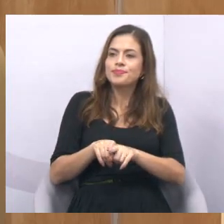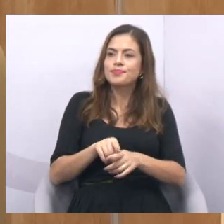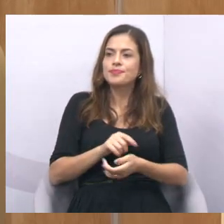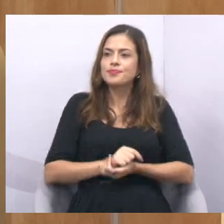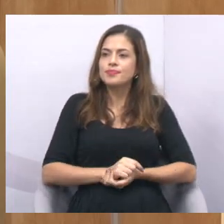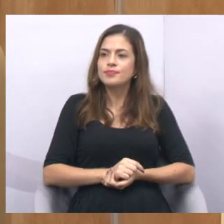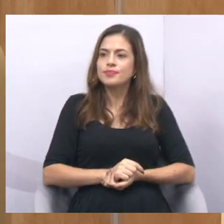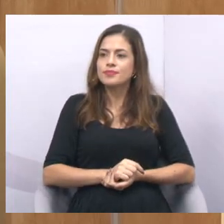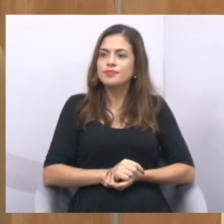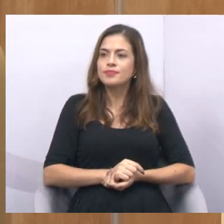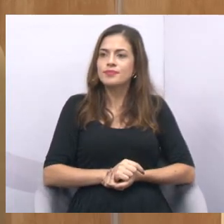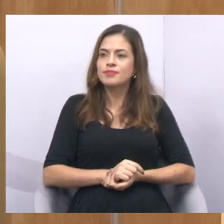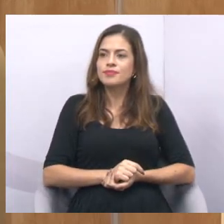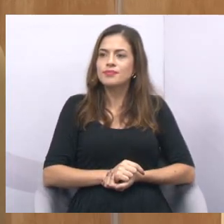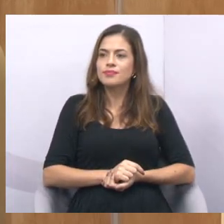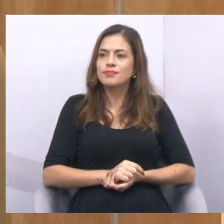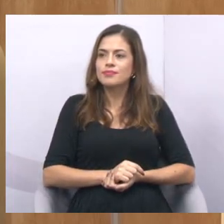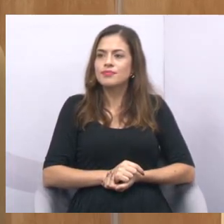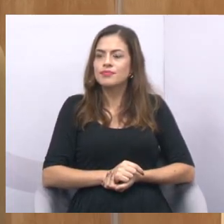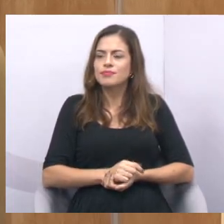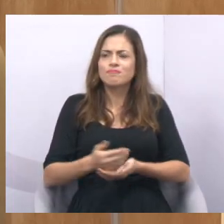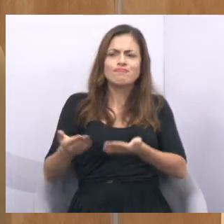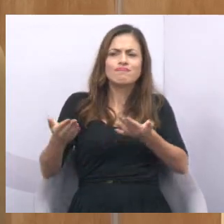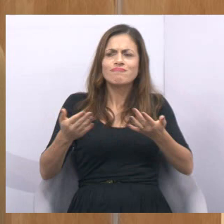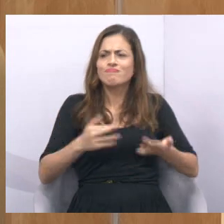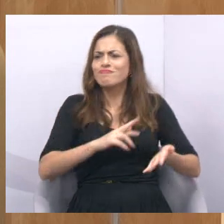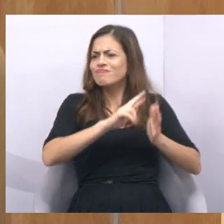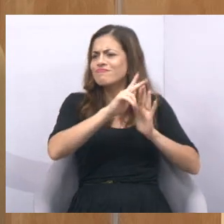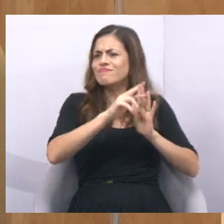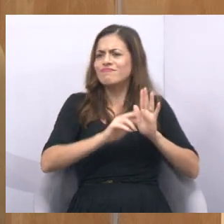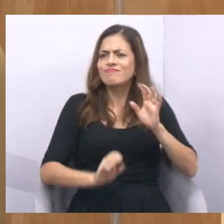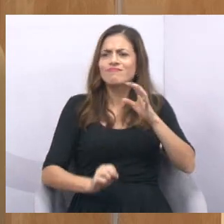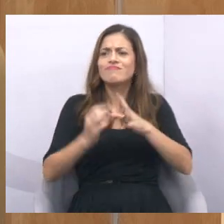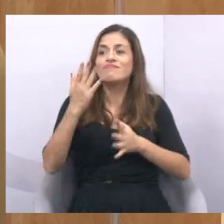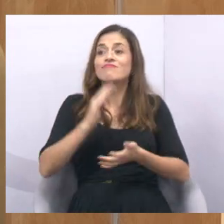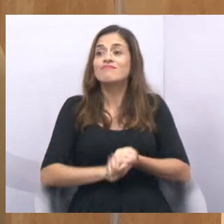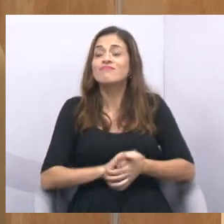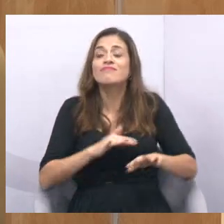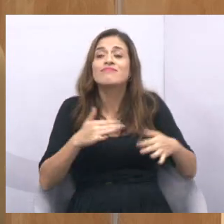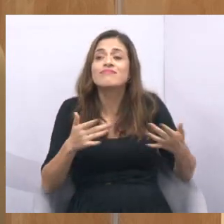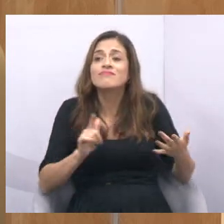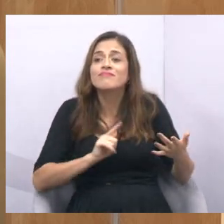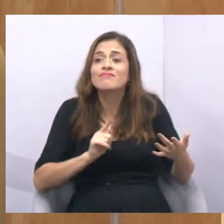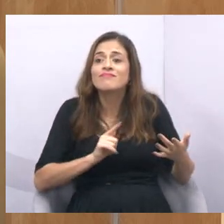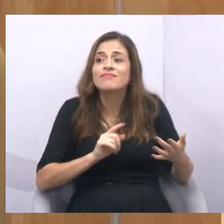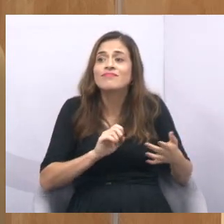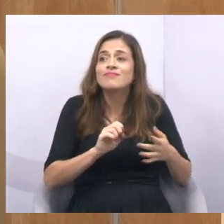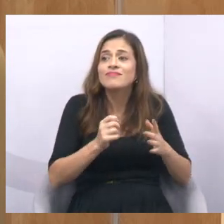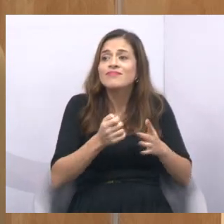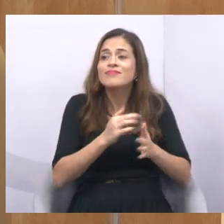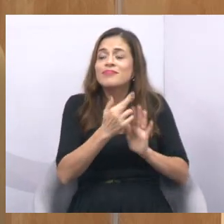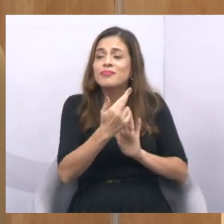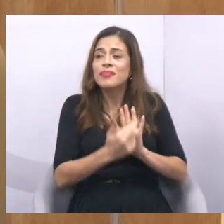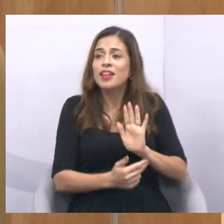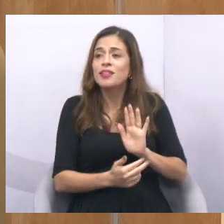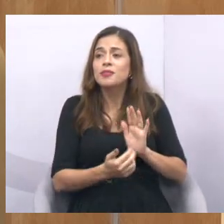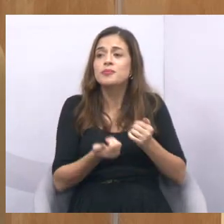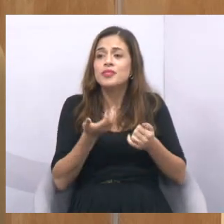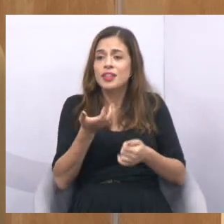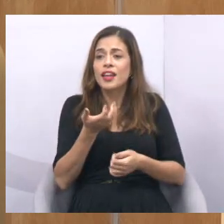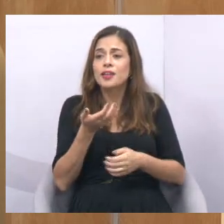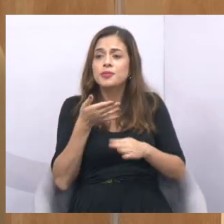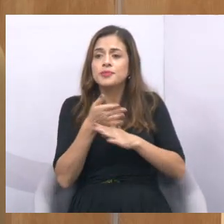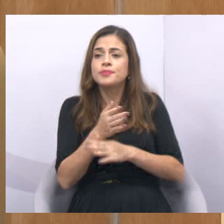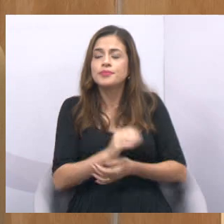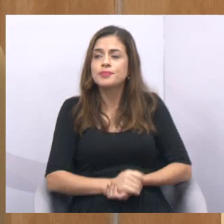no Chado, aquela rodízio do camarão, todo ano ela fala: quando que é o rodízio do camarão? Eu quero ir lá no Jacareí, não sei o quê. Então a